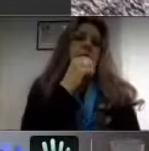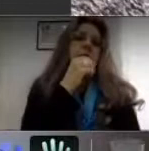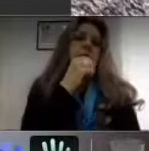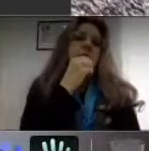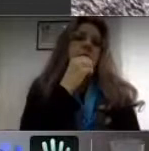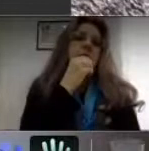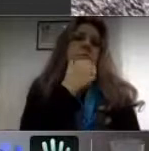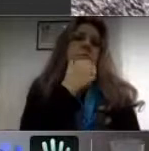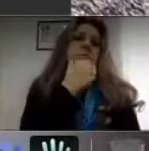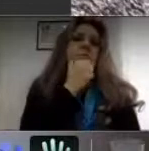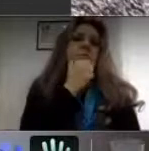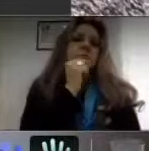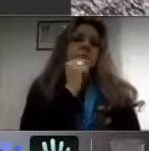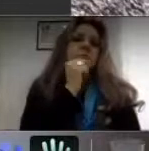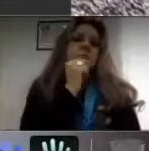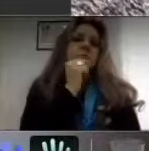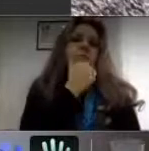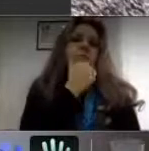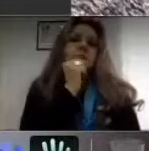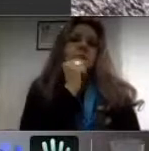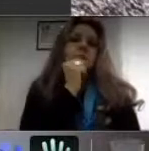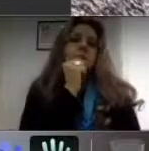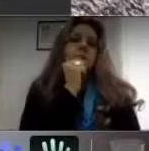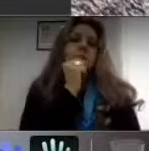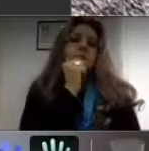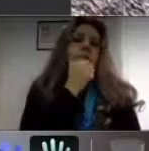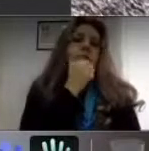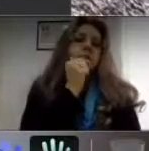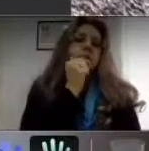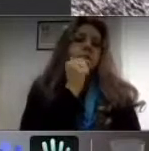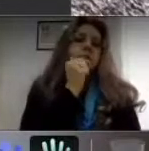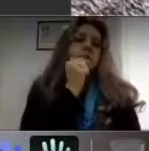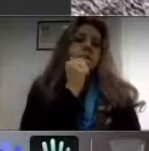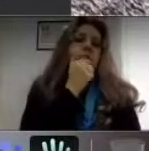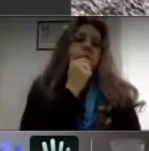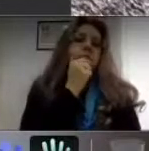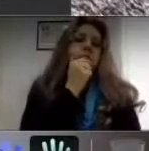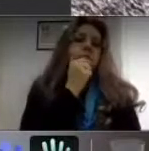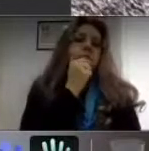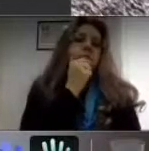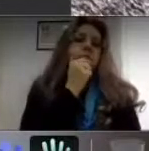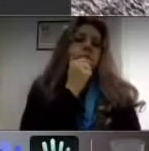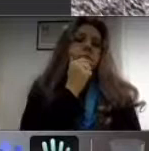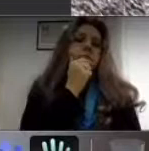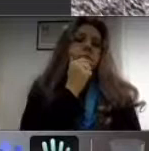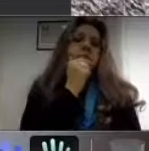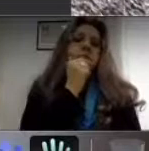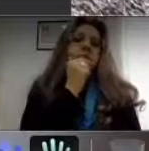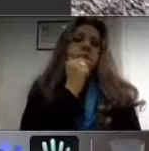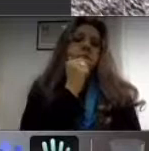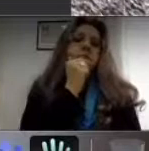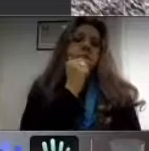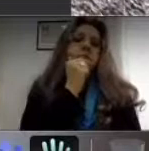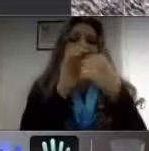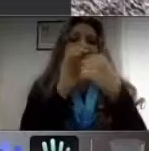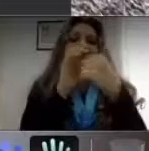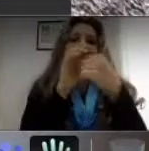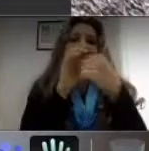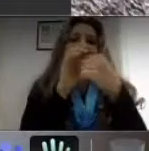partículas, mas funciona na dimensão de superfície. Então, a ideia